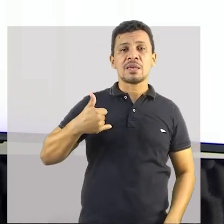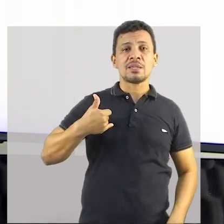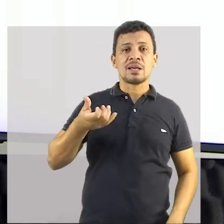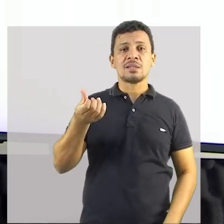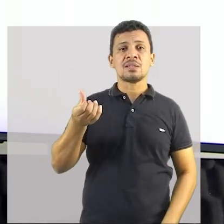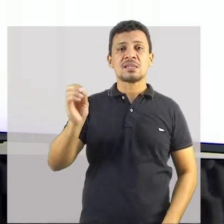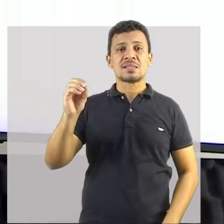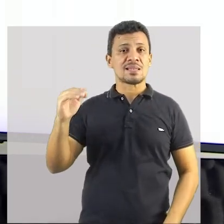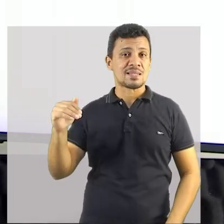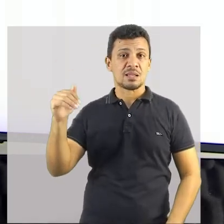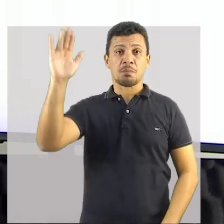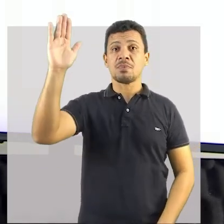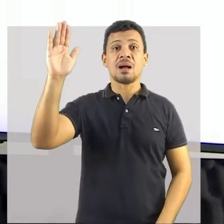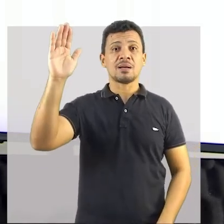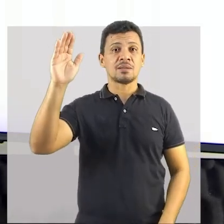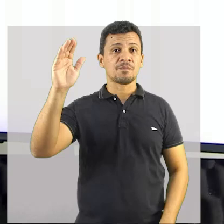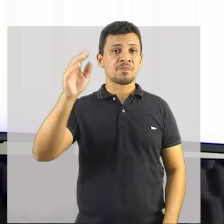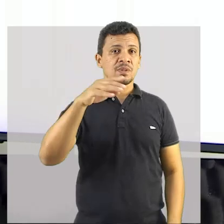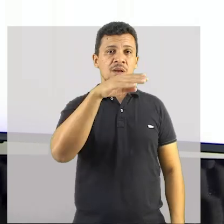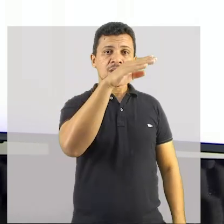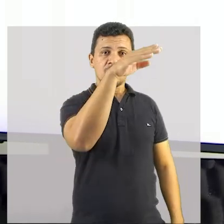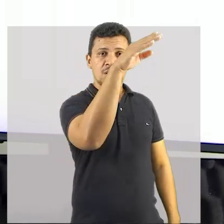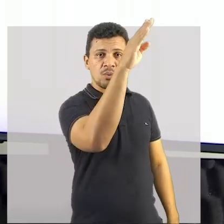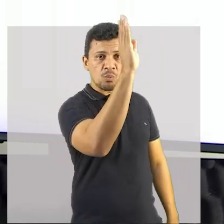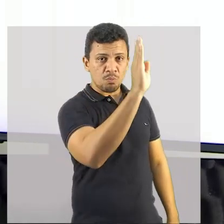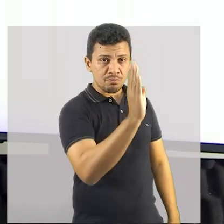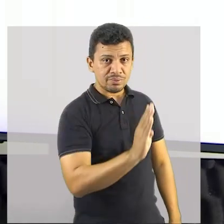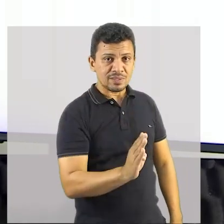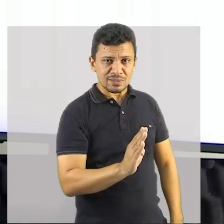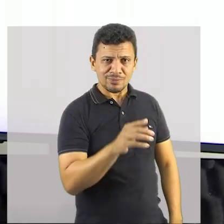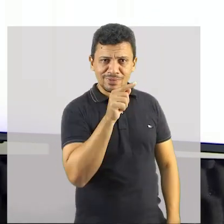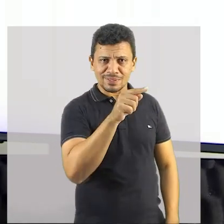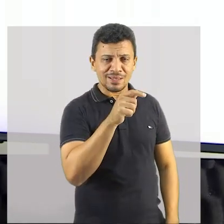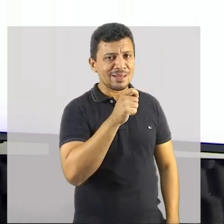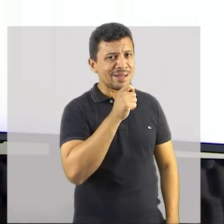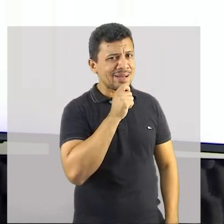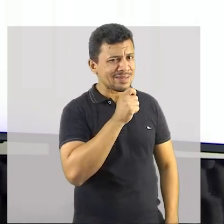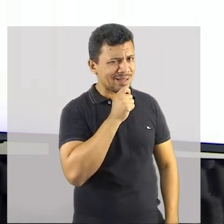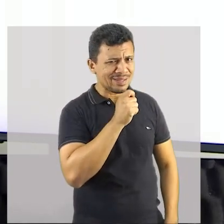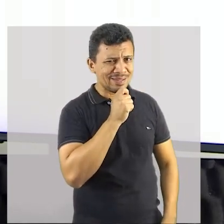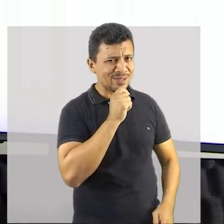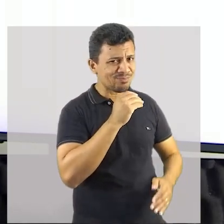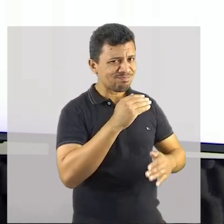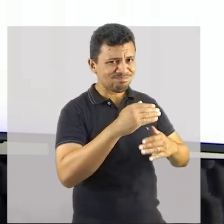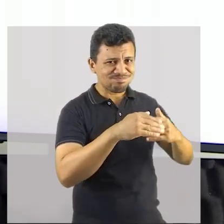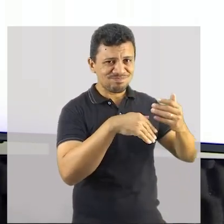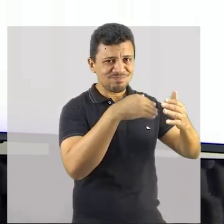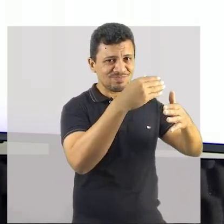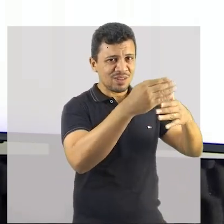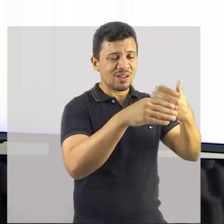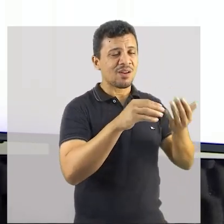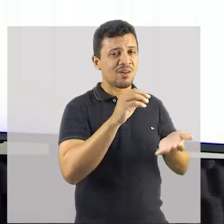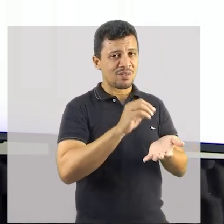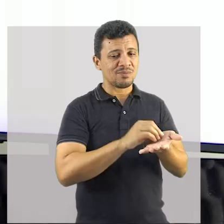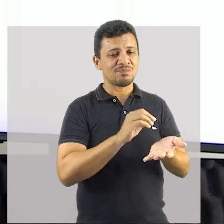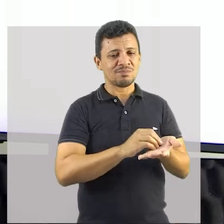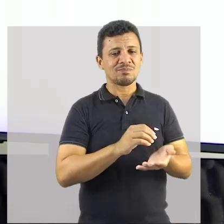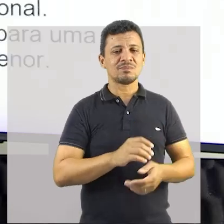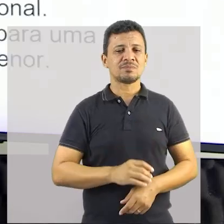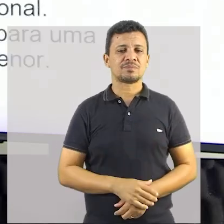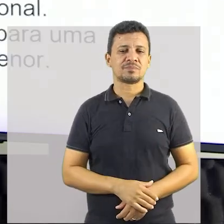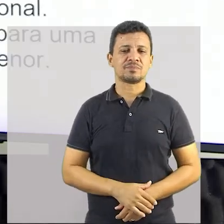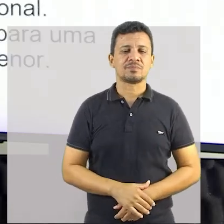para mais. O Brasil está encorpando essa faixa etária, mas ainda tem muito o que